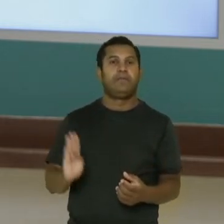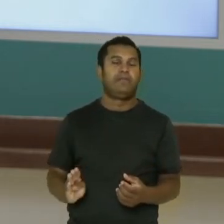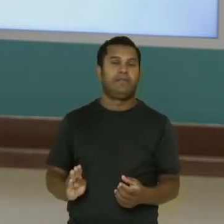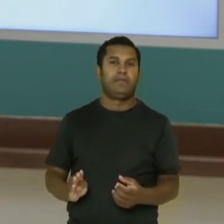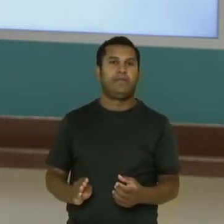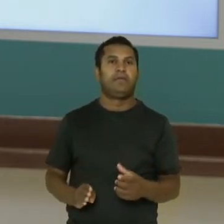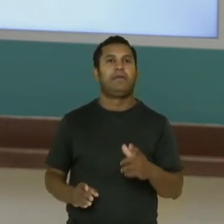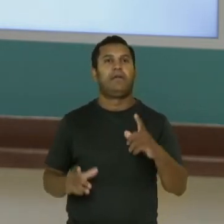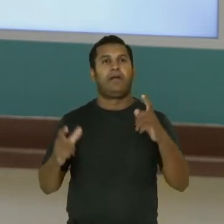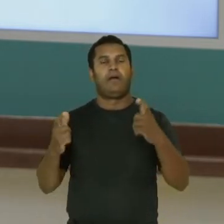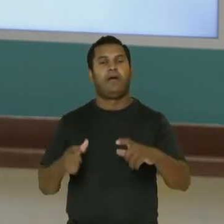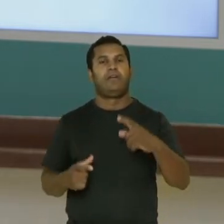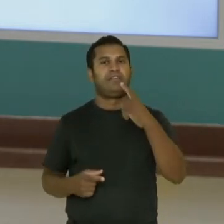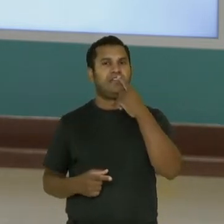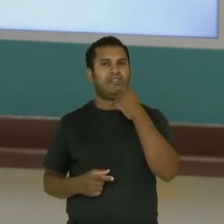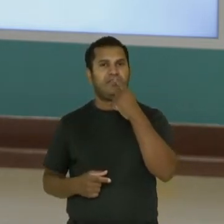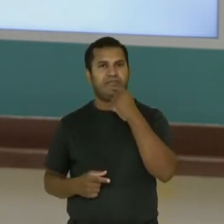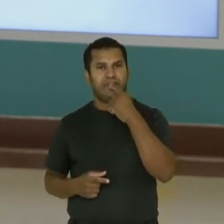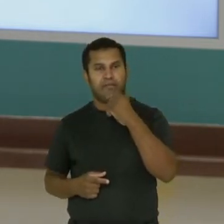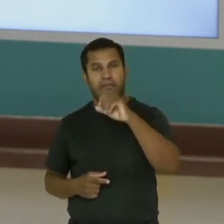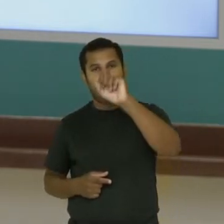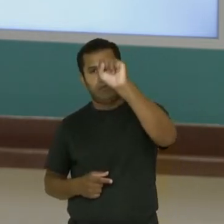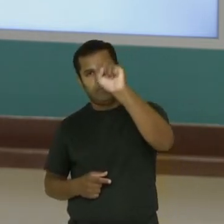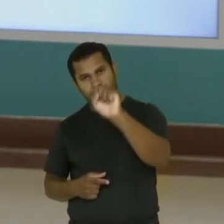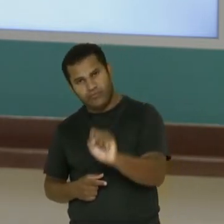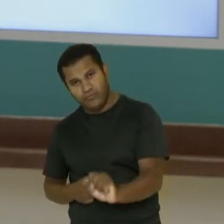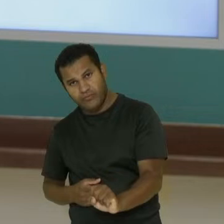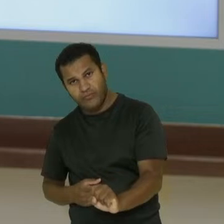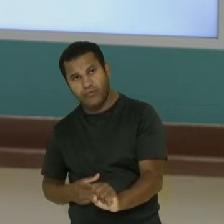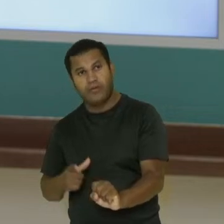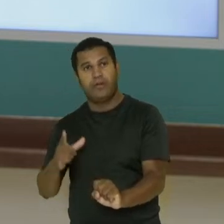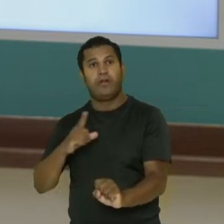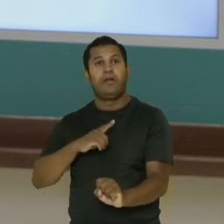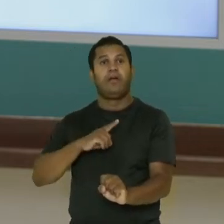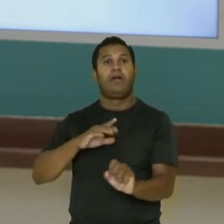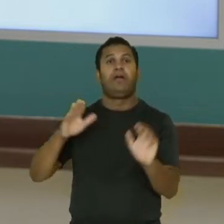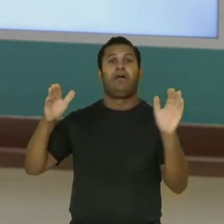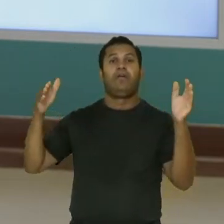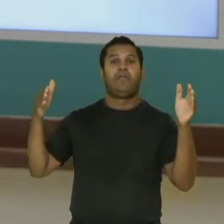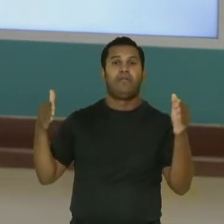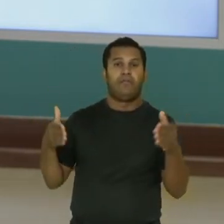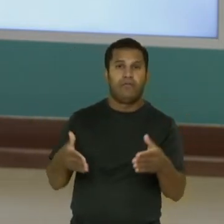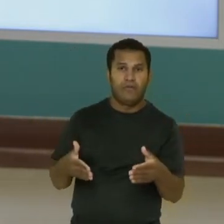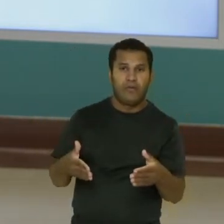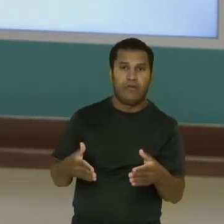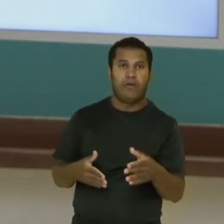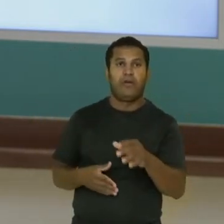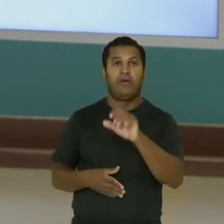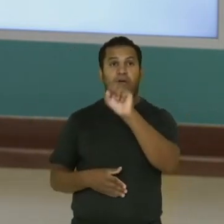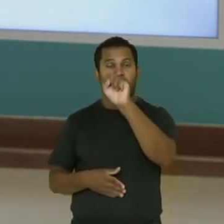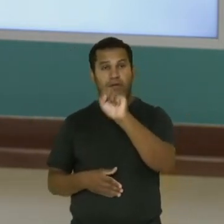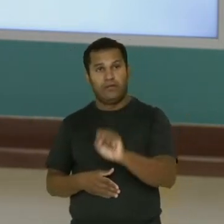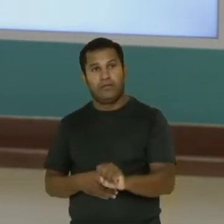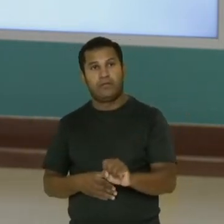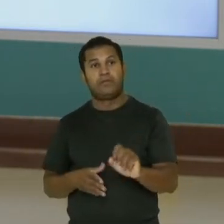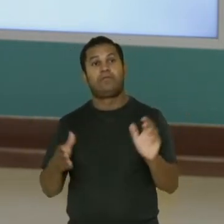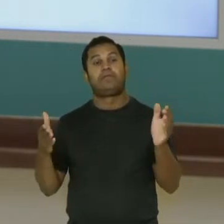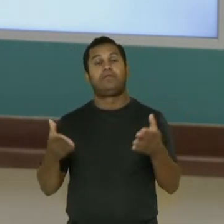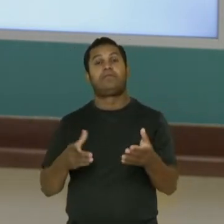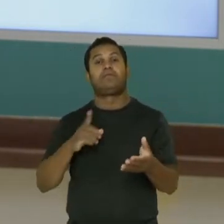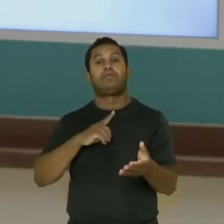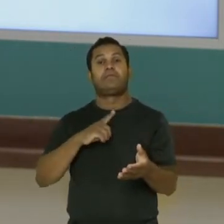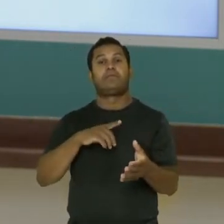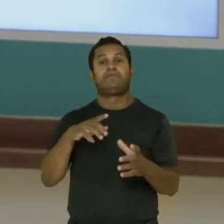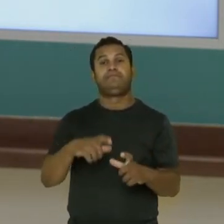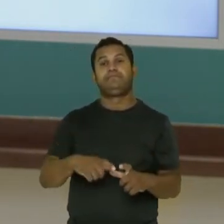região concentrada, que é essa que está em vermelho no nosso mapa, que indica que nesta porção do território brasileiro há um